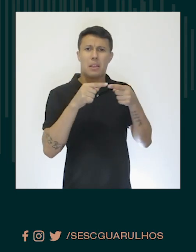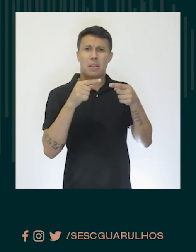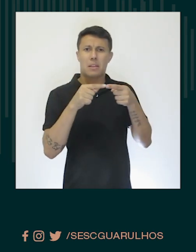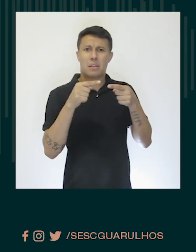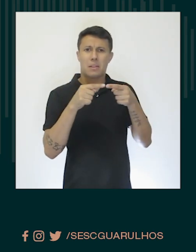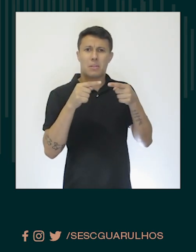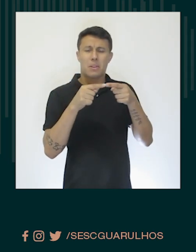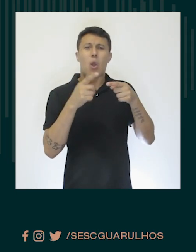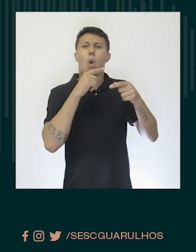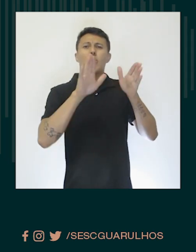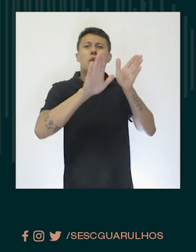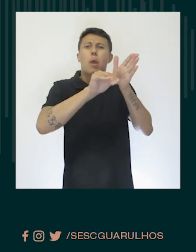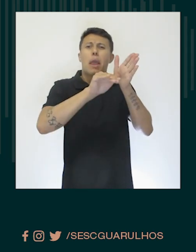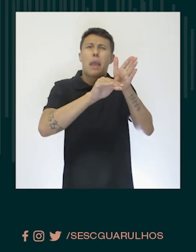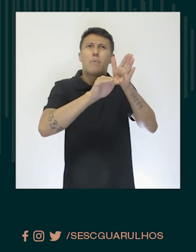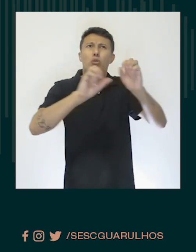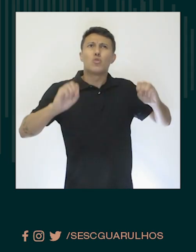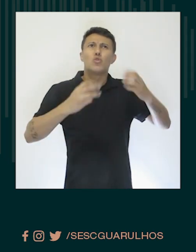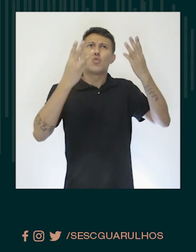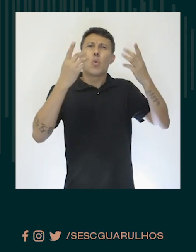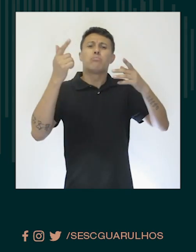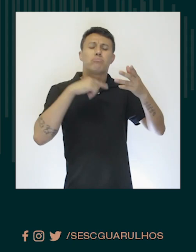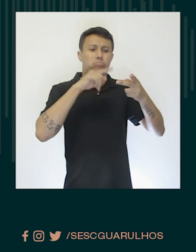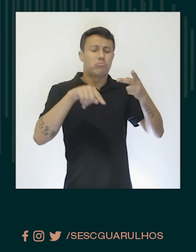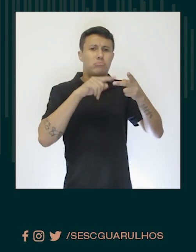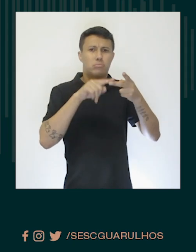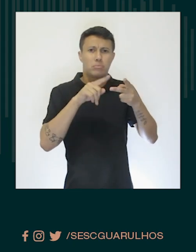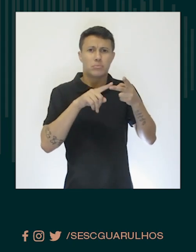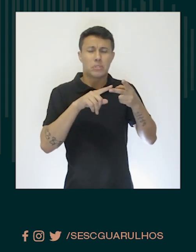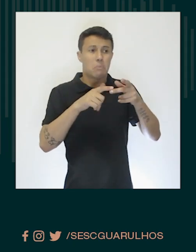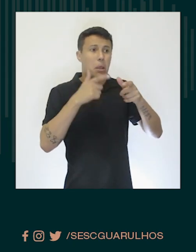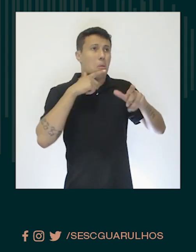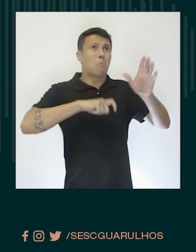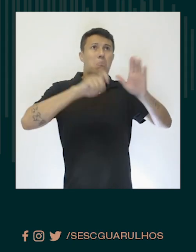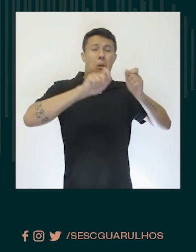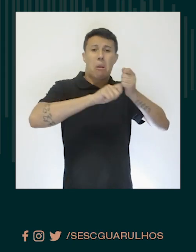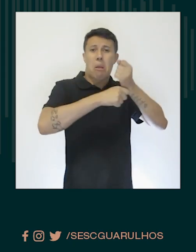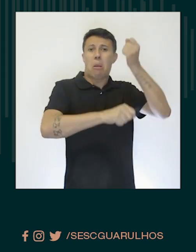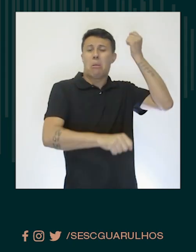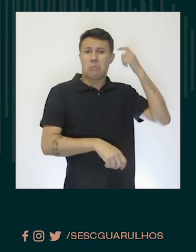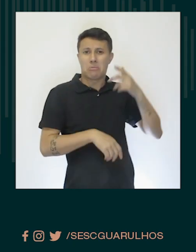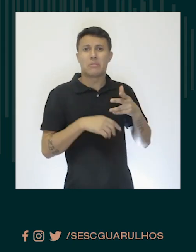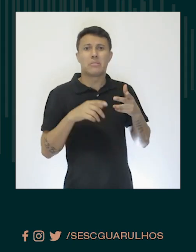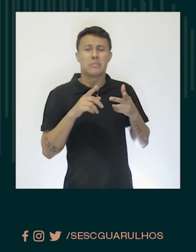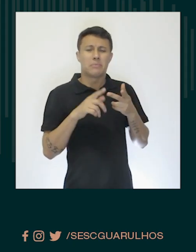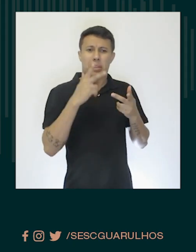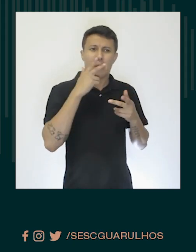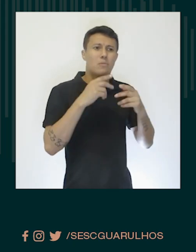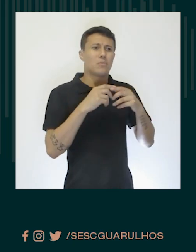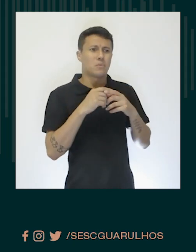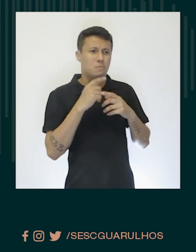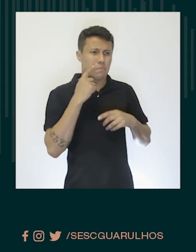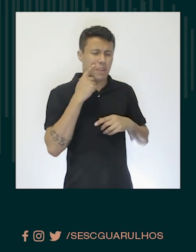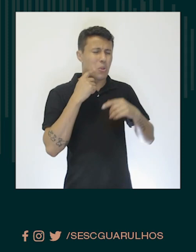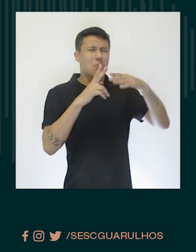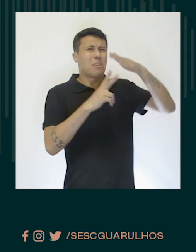foi embaixo do Vale da Anhangabaú, ali no Viaduto do Chá. Montamos um palco gigante. Não sei se foi o Viaduto do Chá, mas é aquele